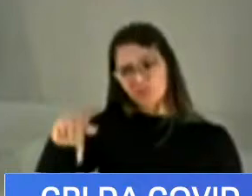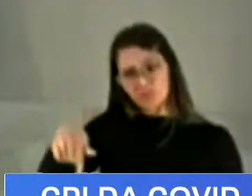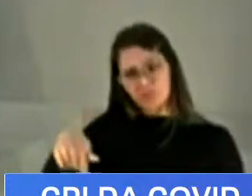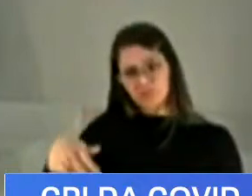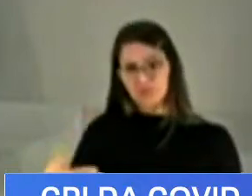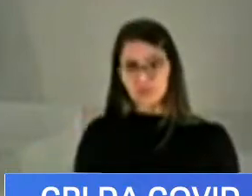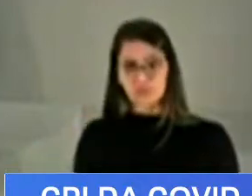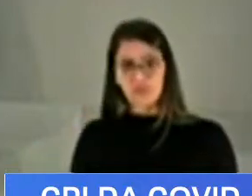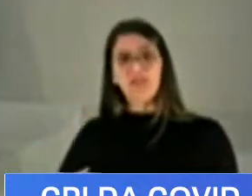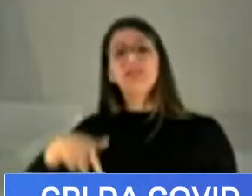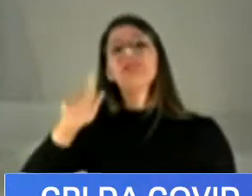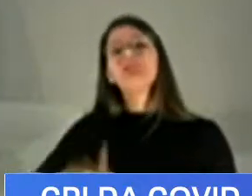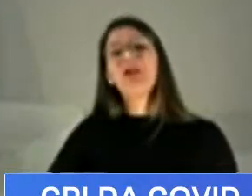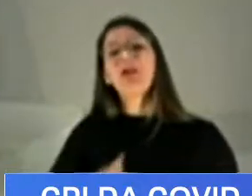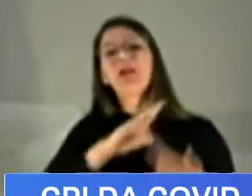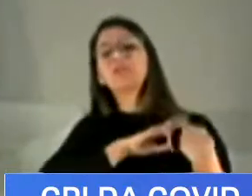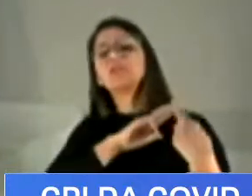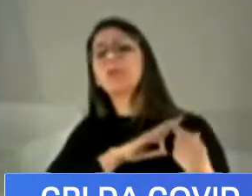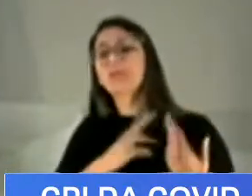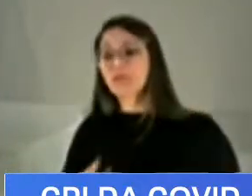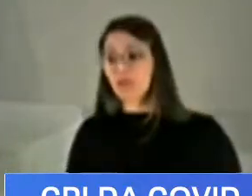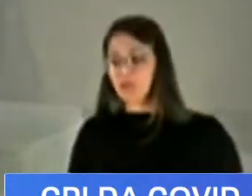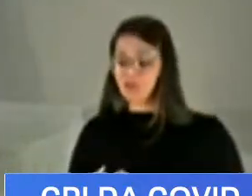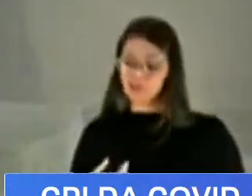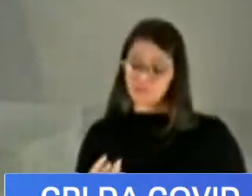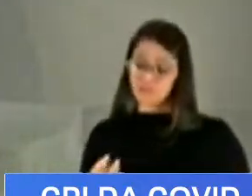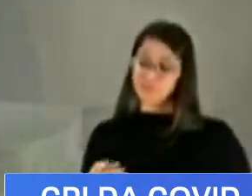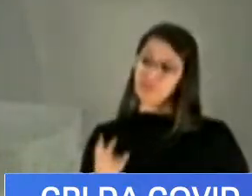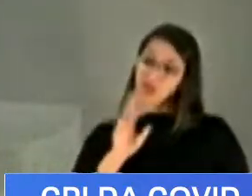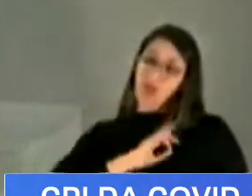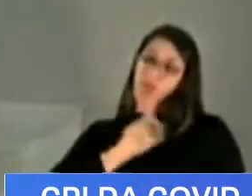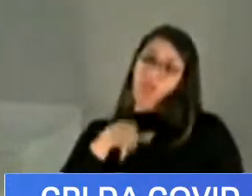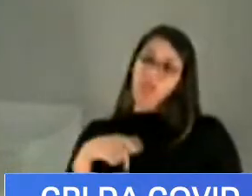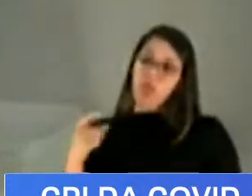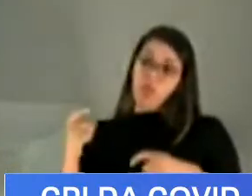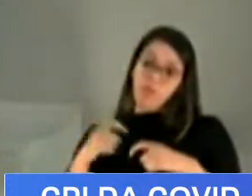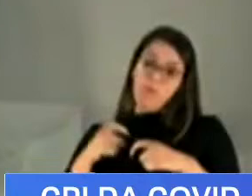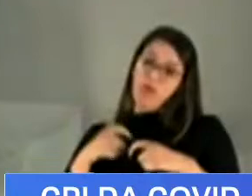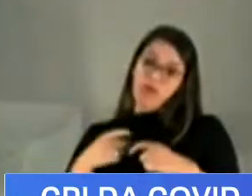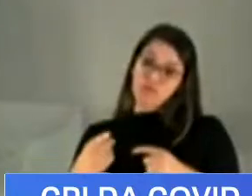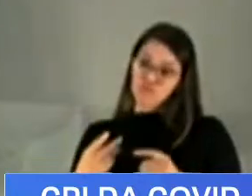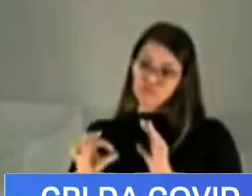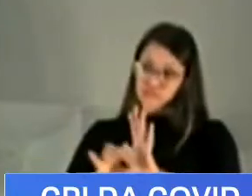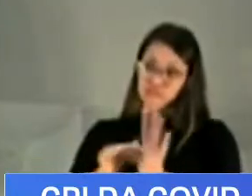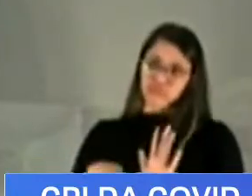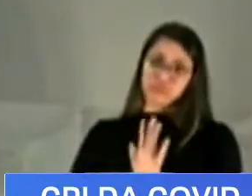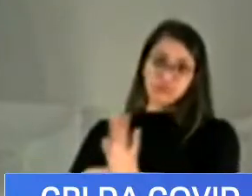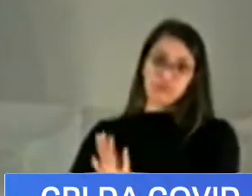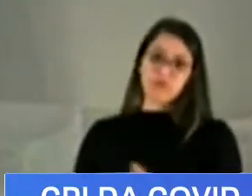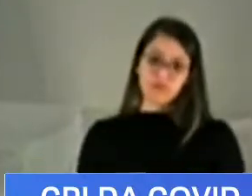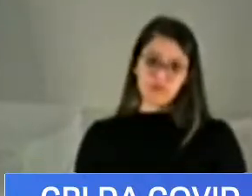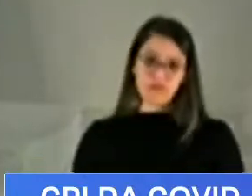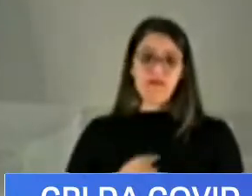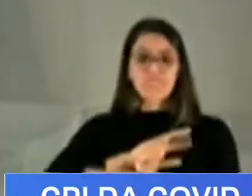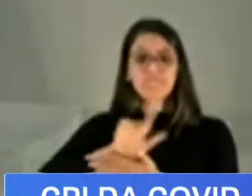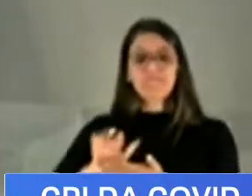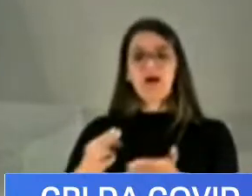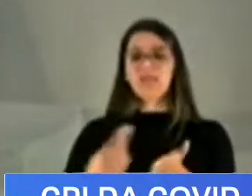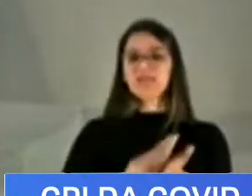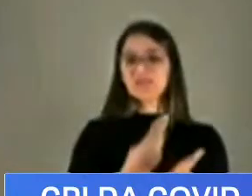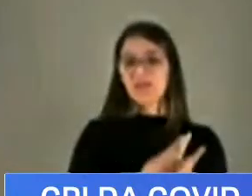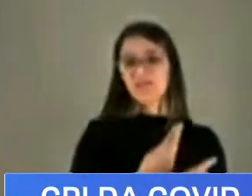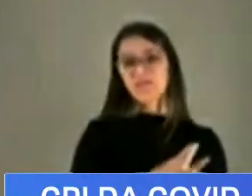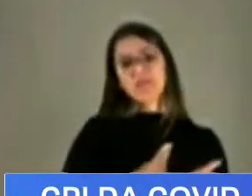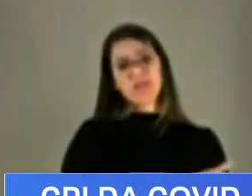eu estou dizendo que nós temos embasamento científico. E não é publicado e não é reconhecido. Sim, mas é publicado em várias revistas. Mas não é daquelas